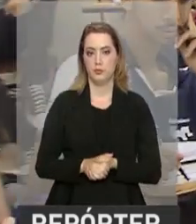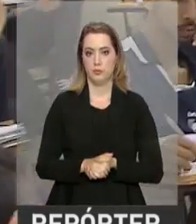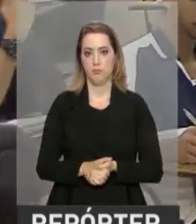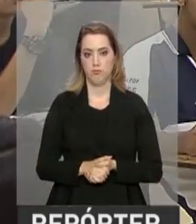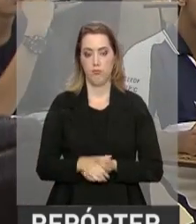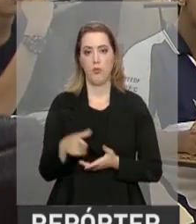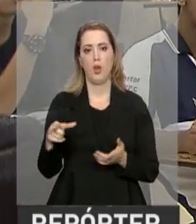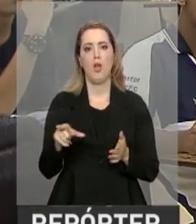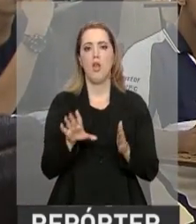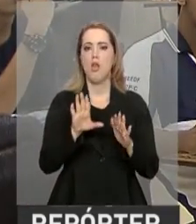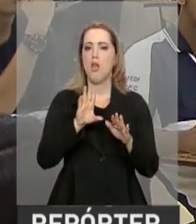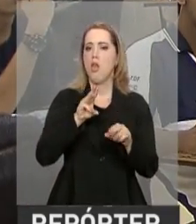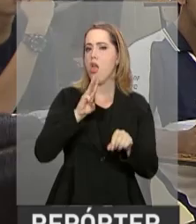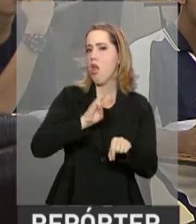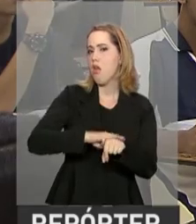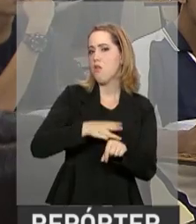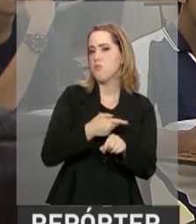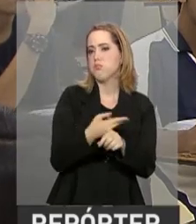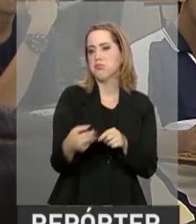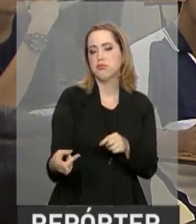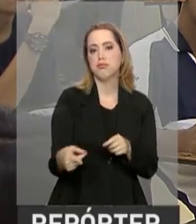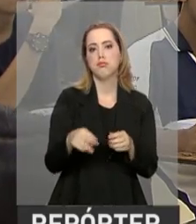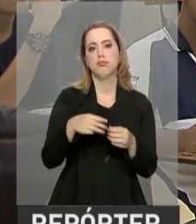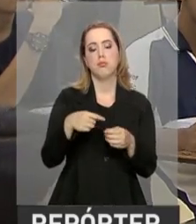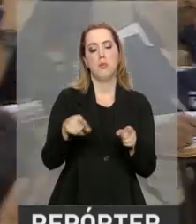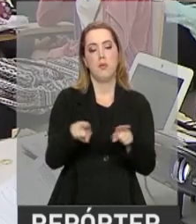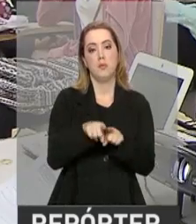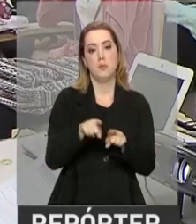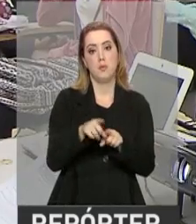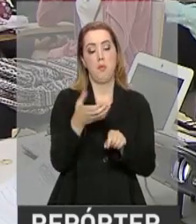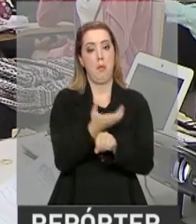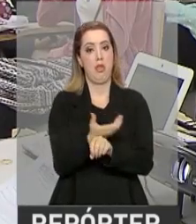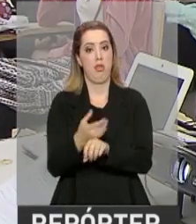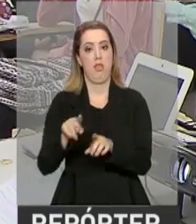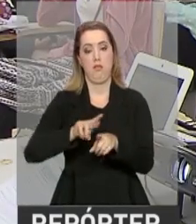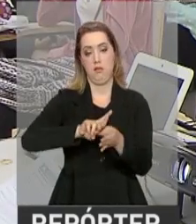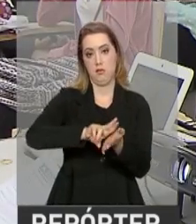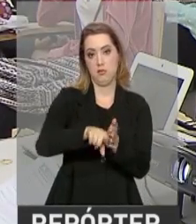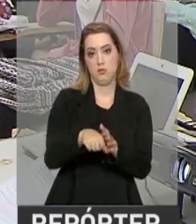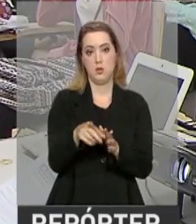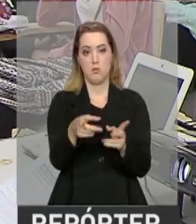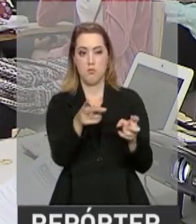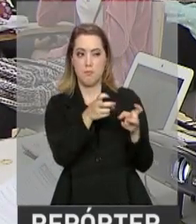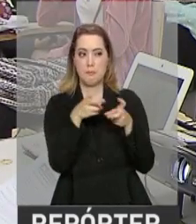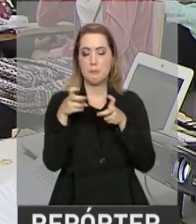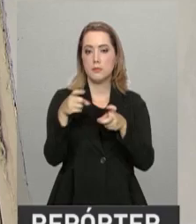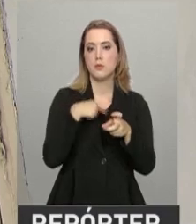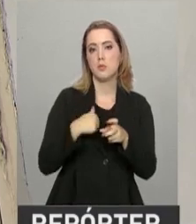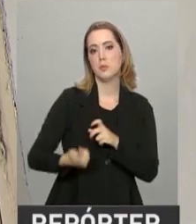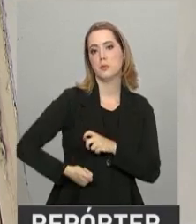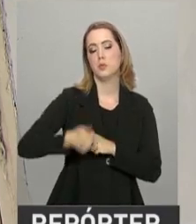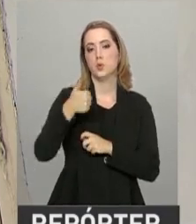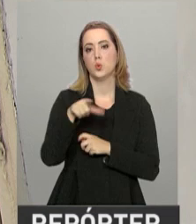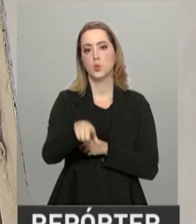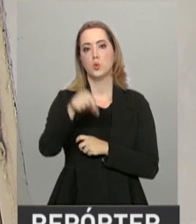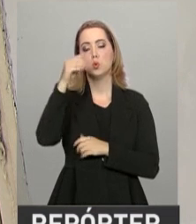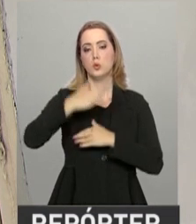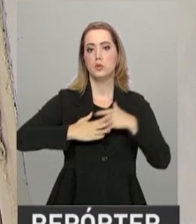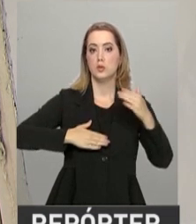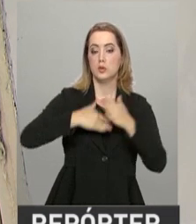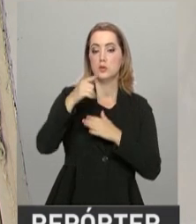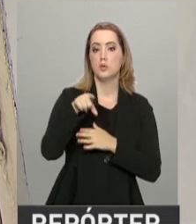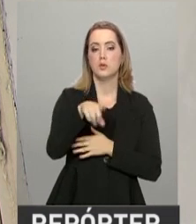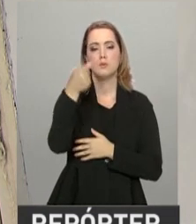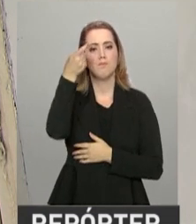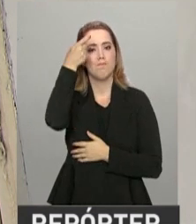mais atrativos que tenham a ver com o dia a dia dos jovens e ajudem a definir escolhas profissionais Essa é a ideia